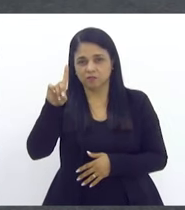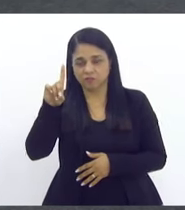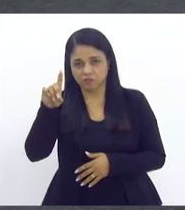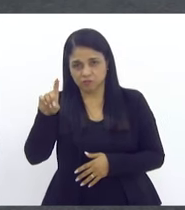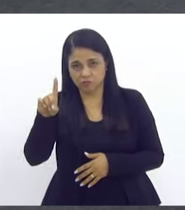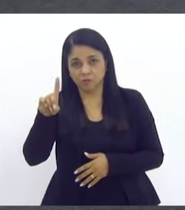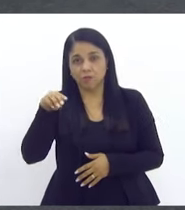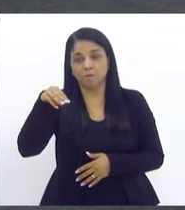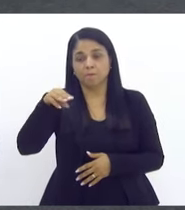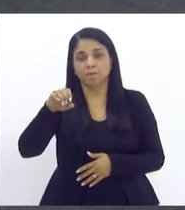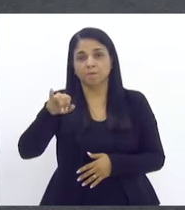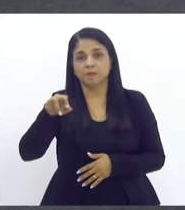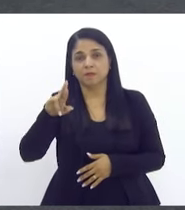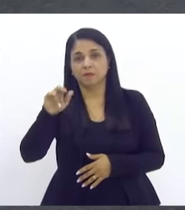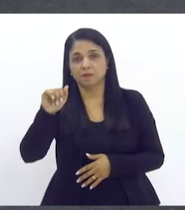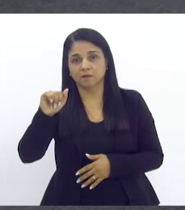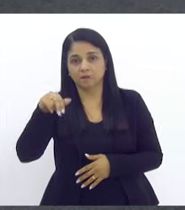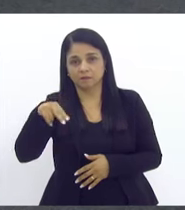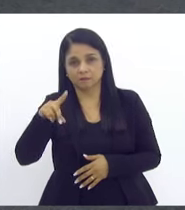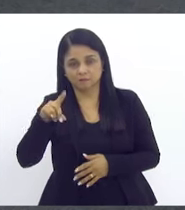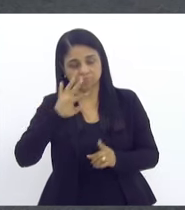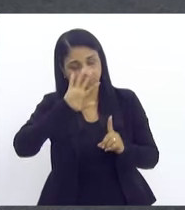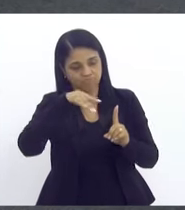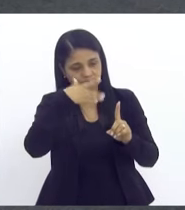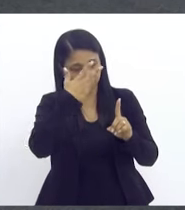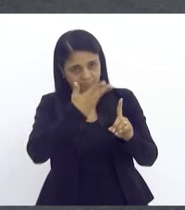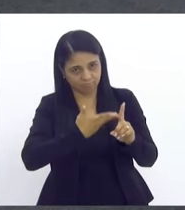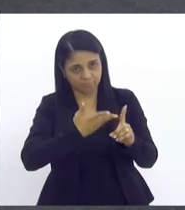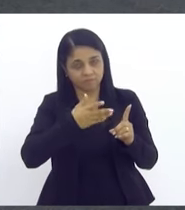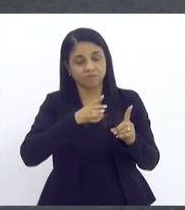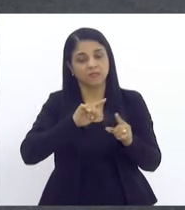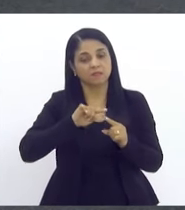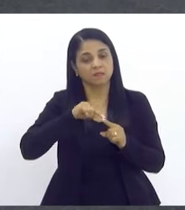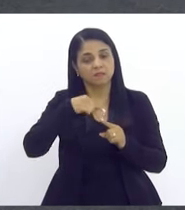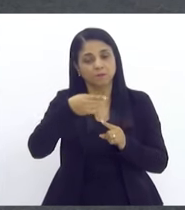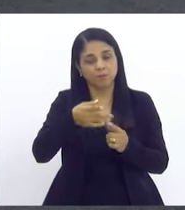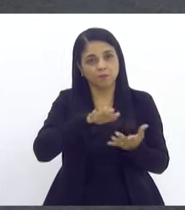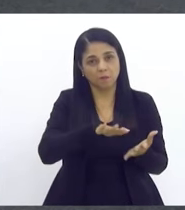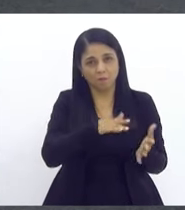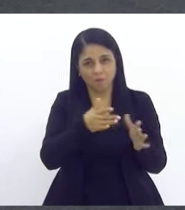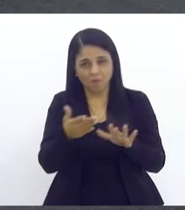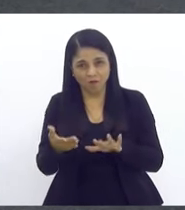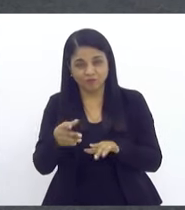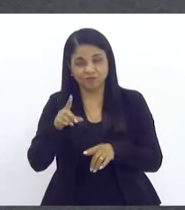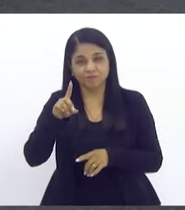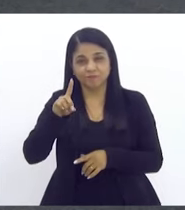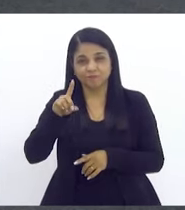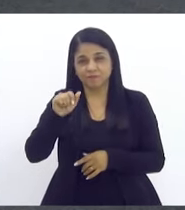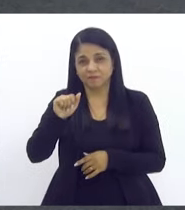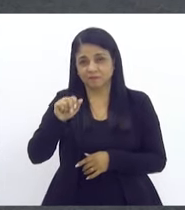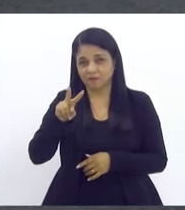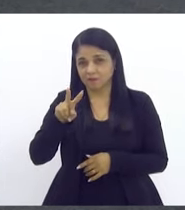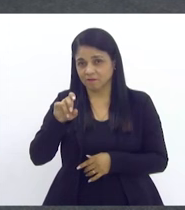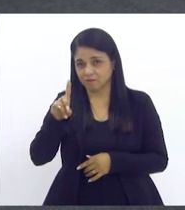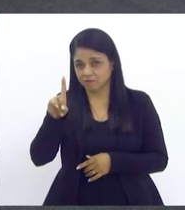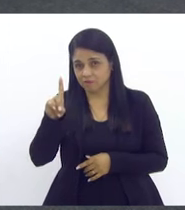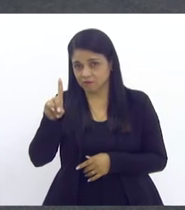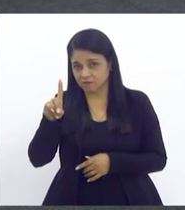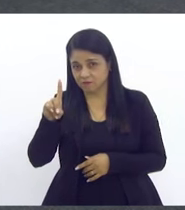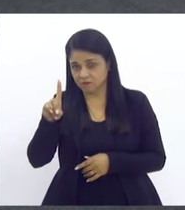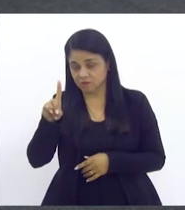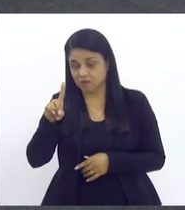homenagem pós-mortem, onde é mais que devida. David lutou contra muitas injustiças sociais e, no fim da sua